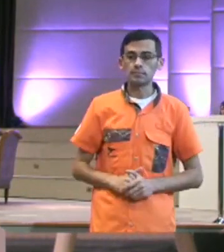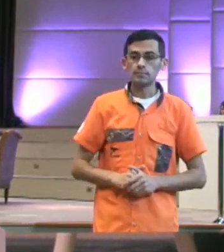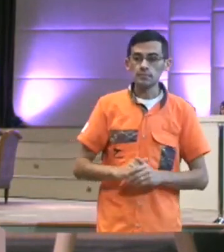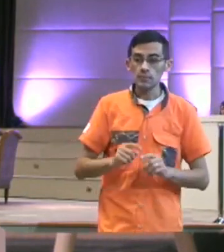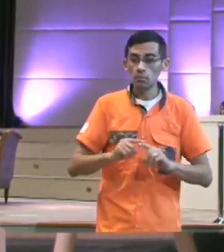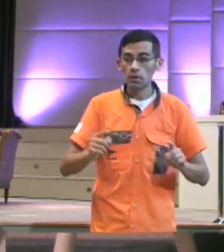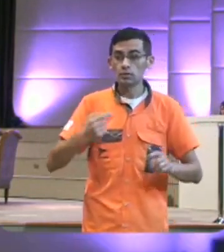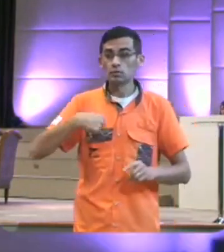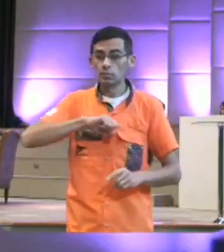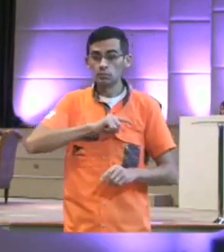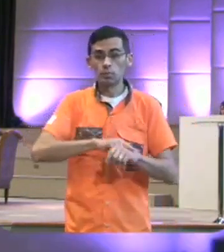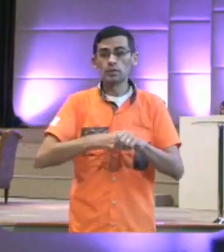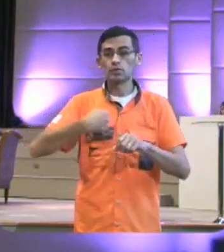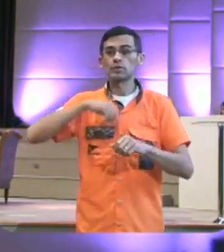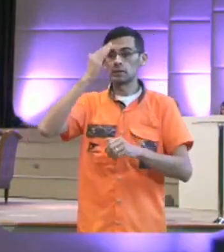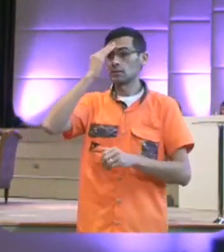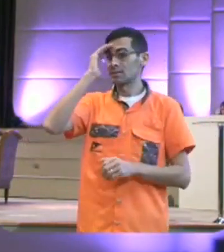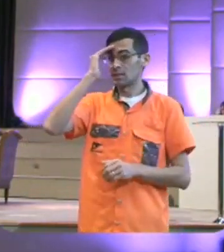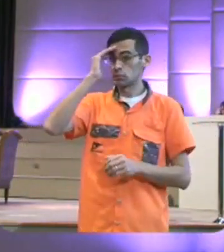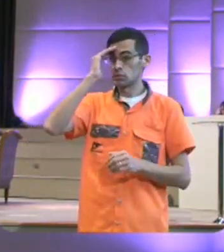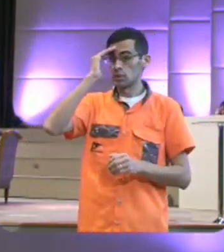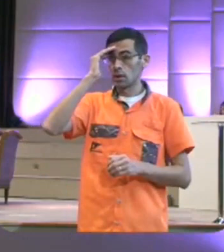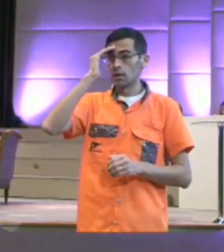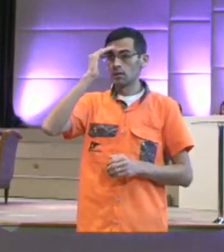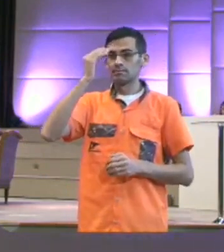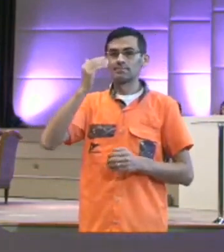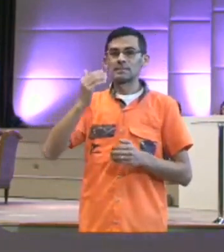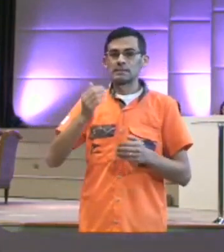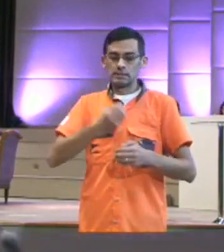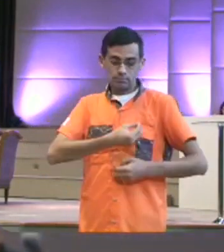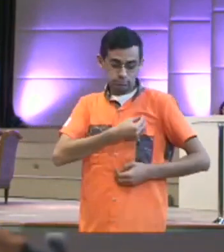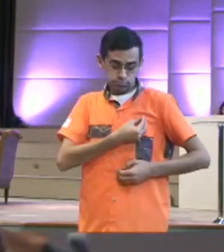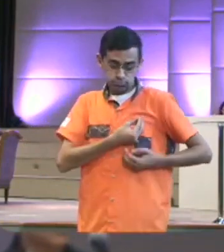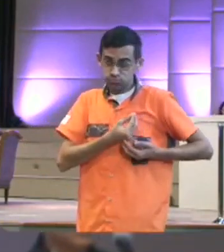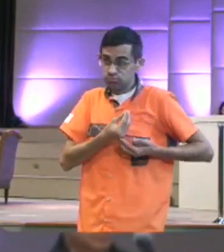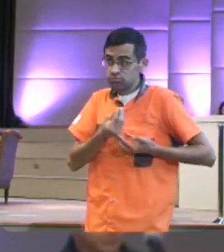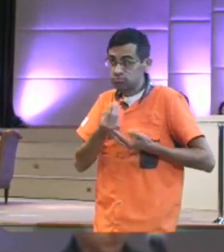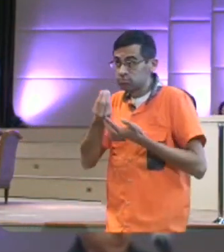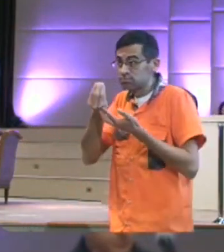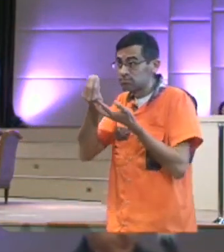E quando a gente entende isso, a gente entrega a vida para quem tem o controle.